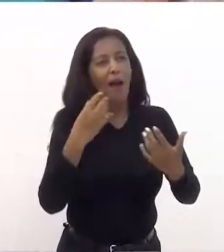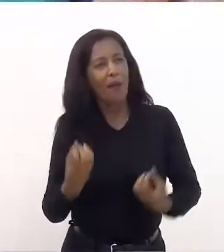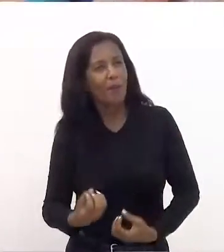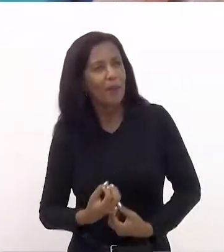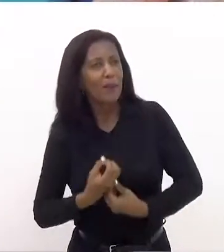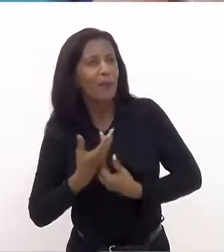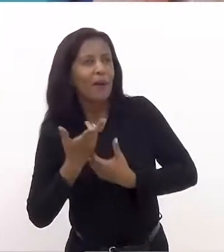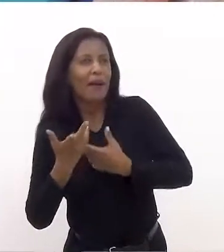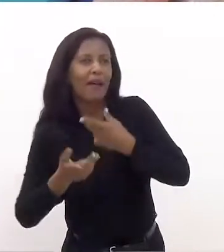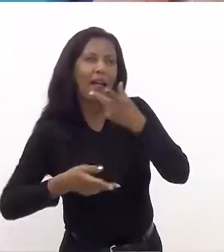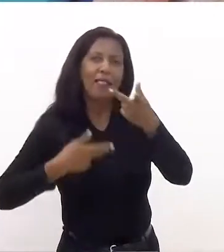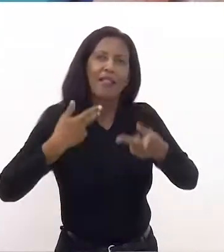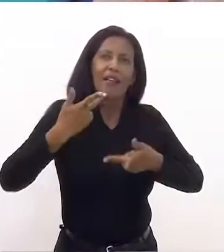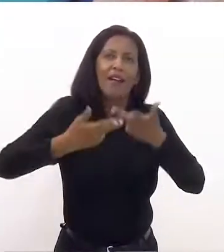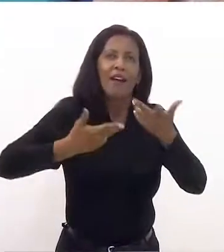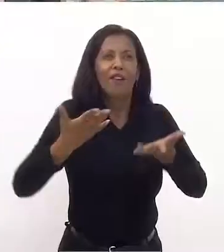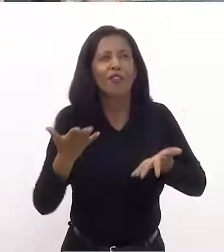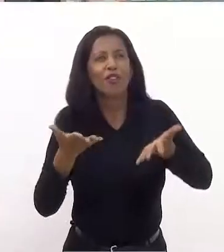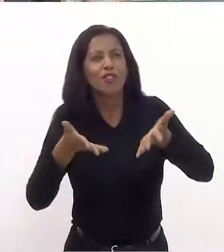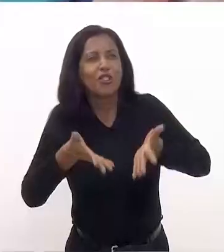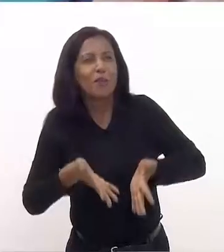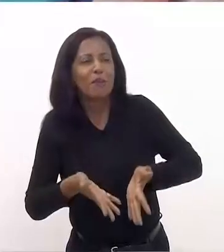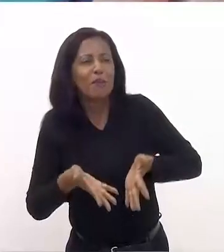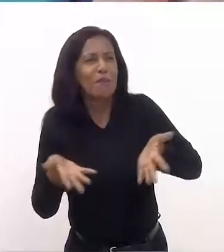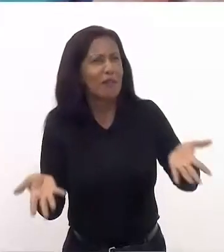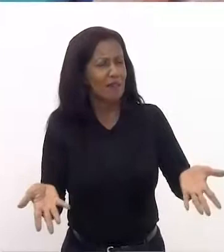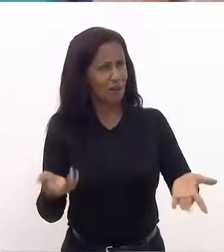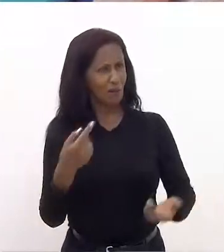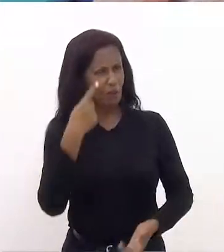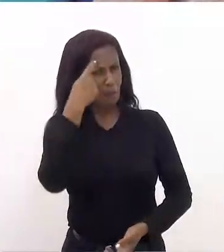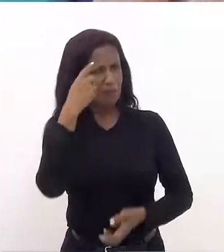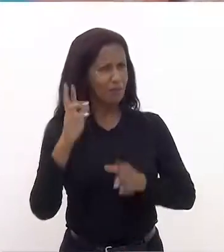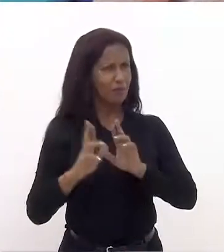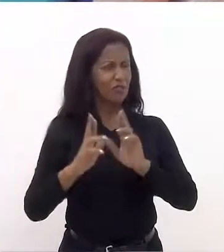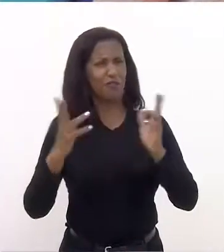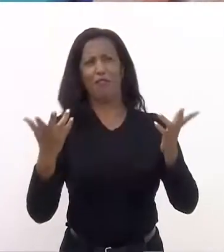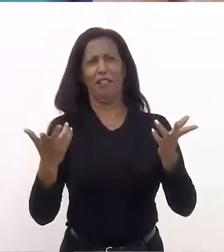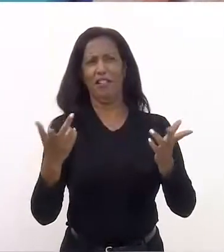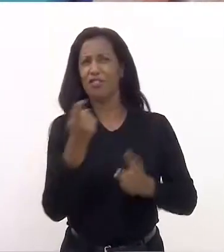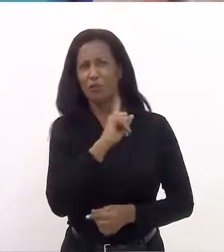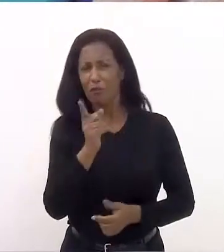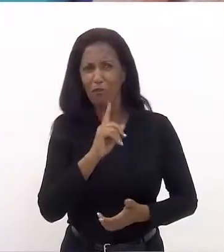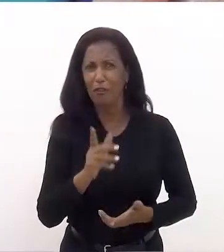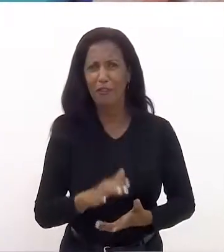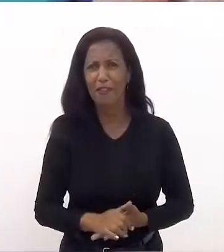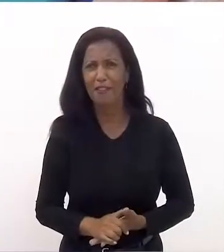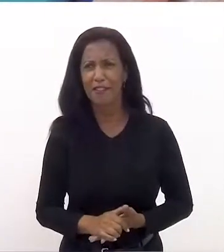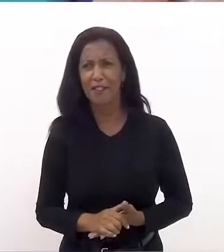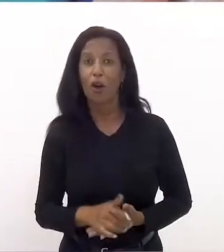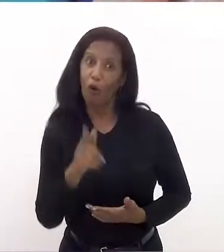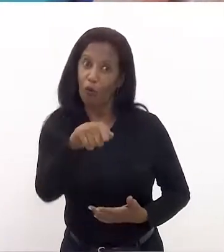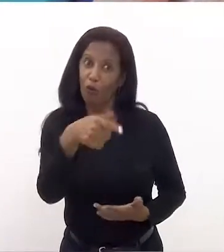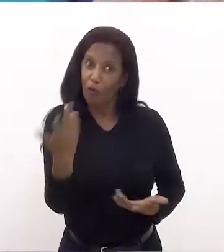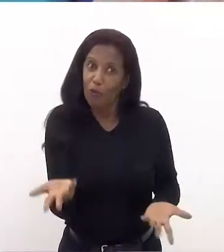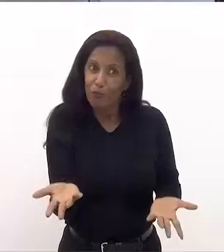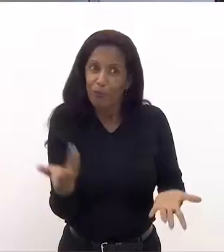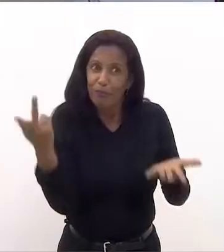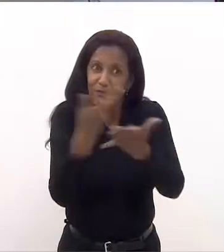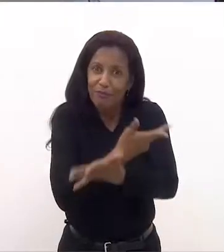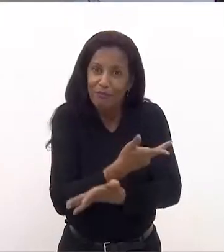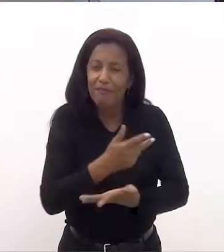ele é poeta e falou que teve a primeira experiência sexual tarde. Achei que fosse um romance, não foi um romance. Ou